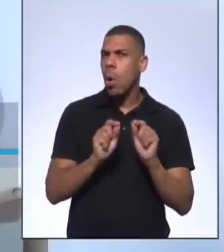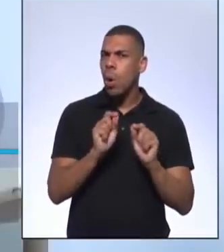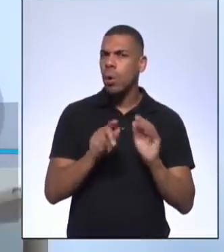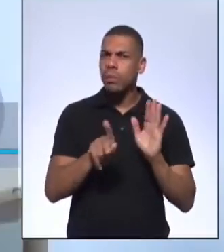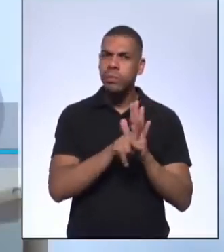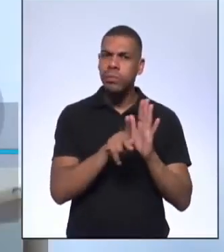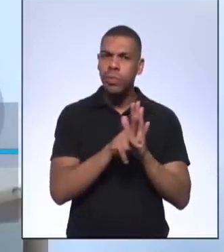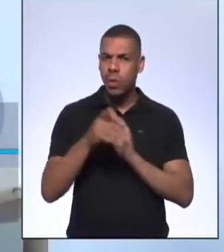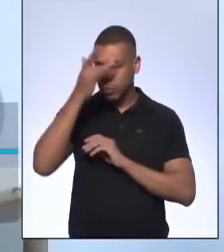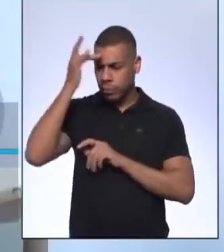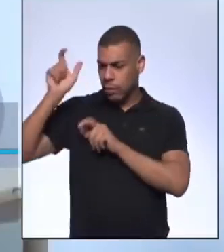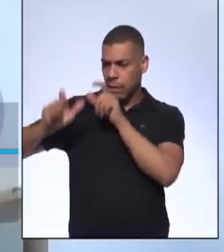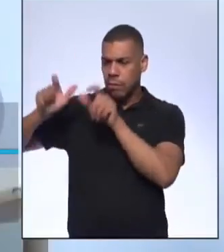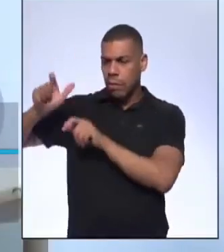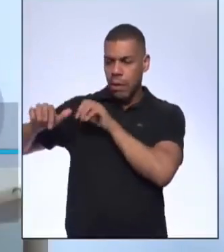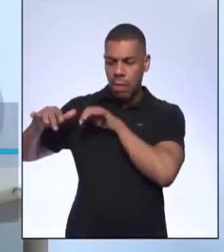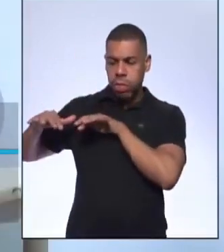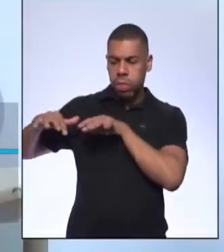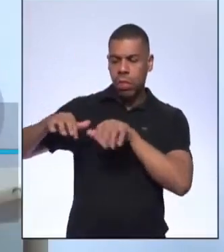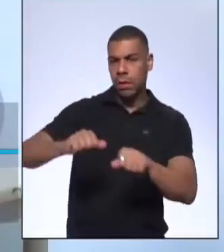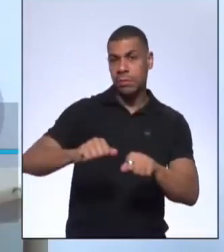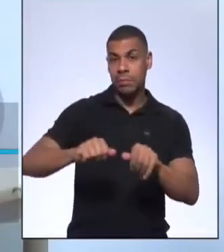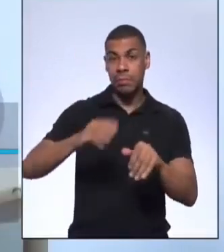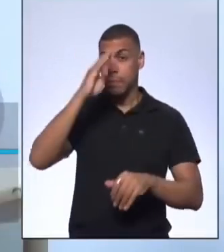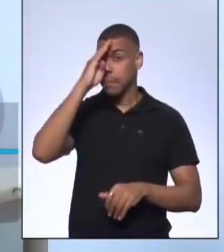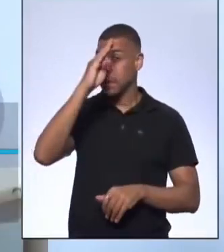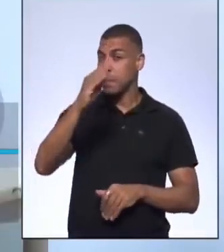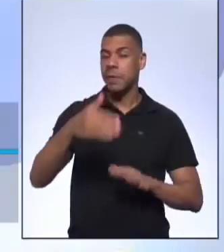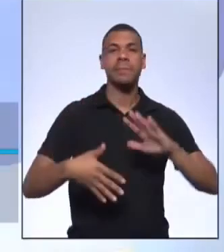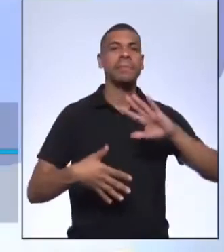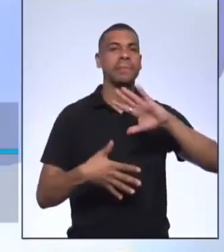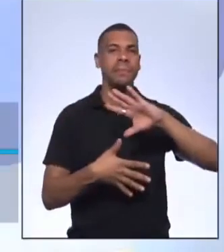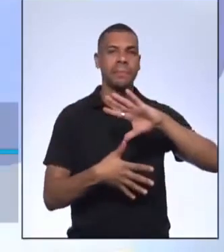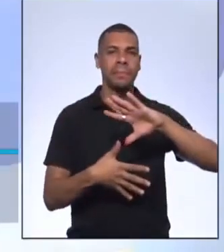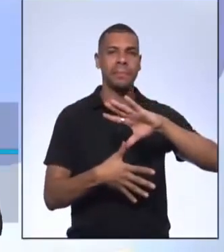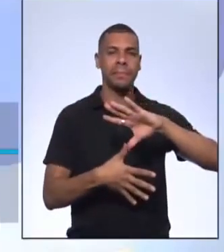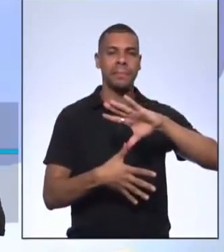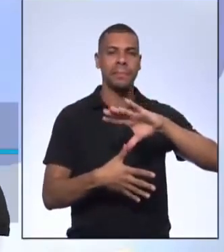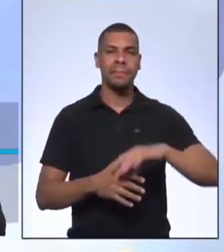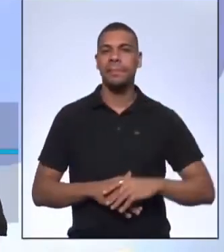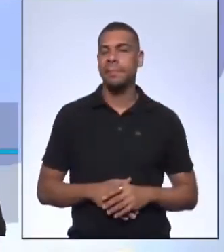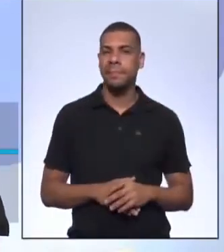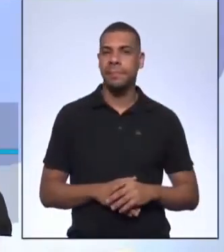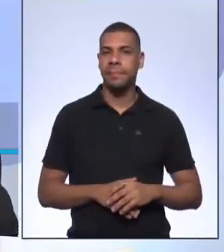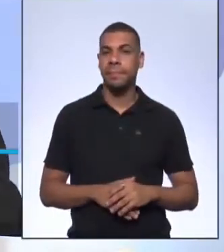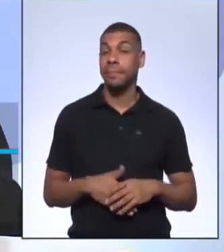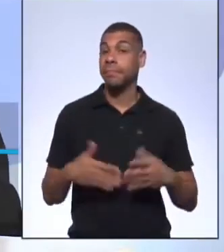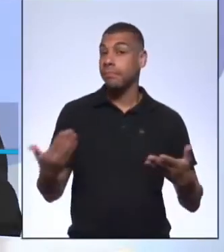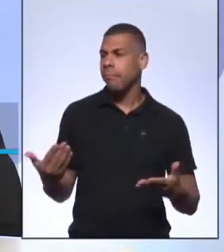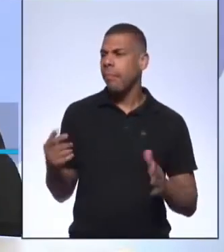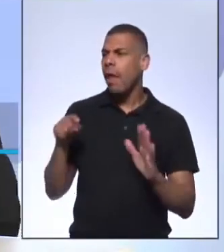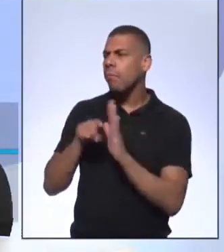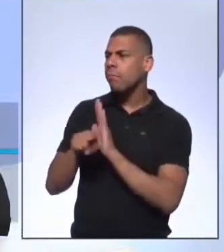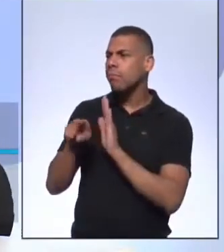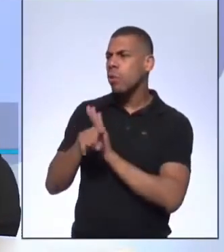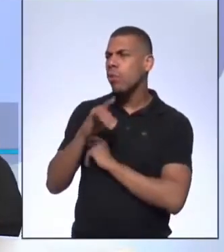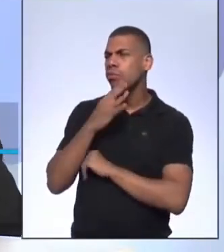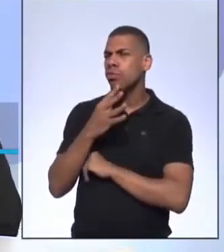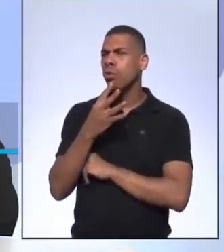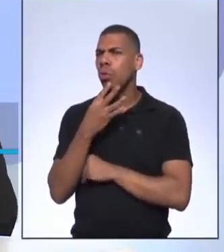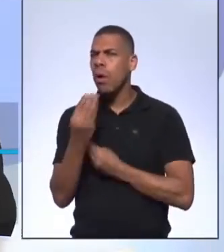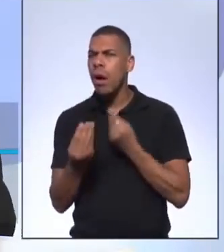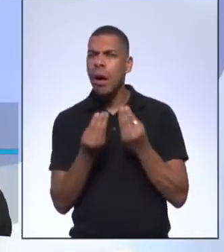dos colonizadores, principalmente na América. Certo, então vamos lá, né? O questionamento ele traz, você